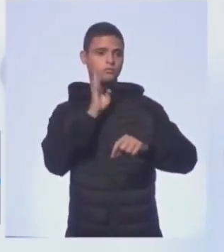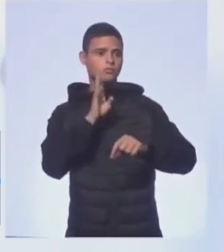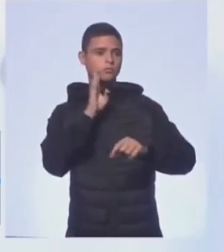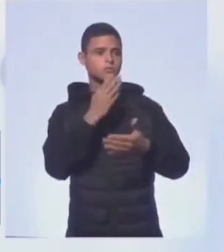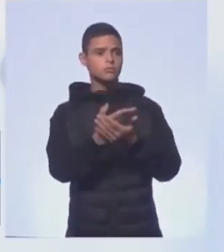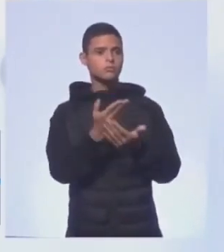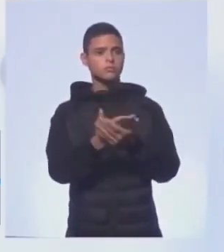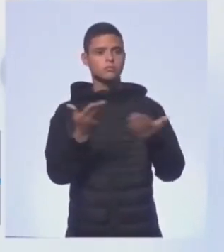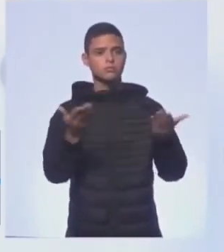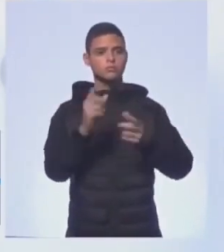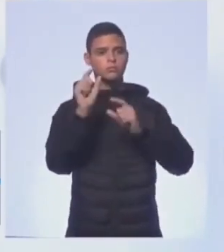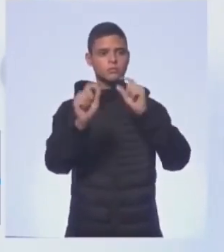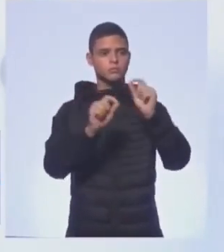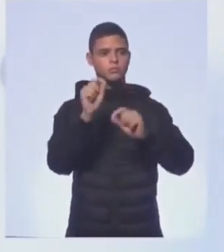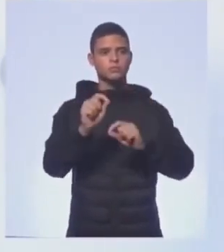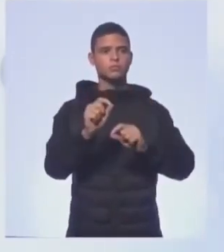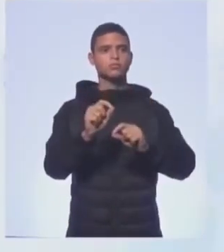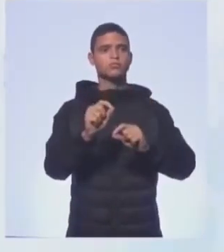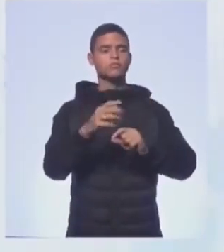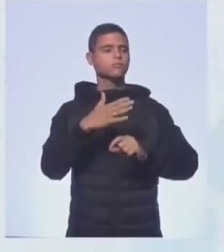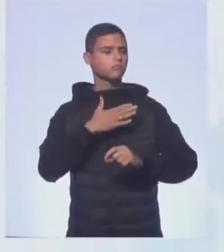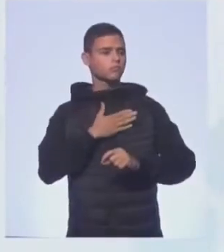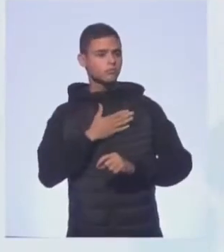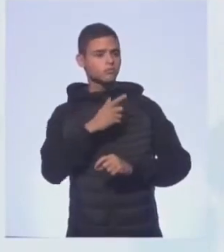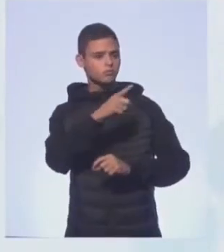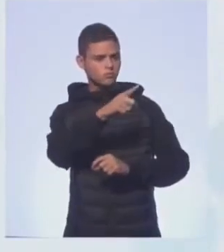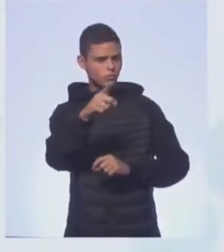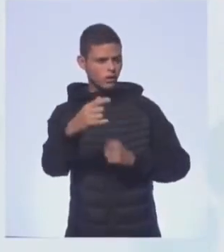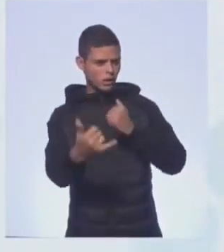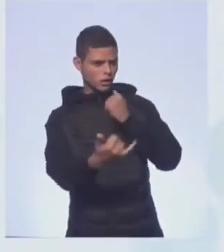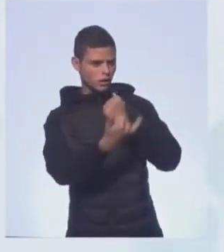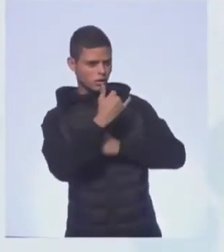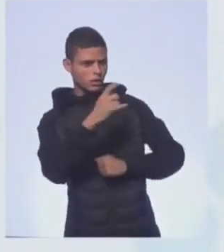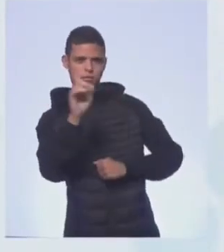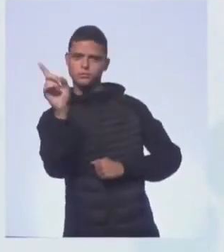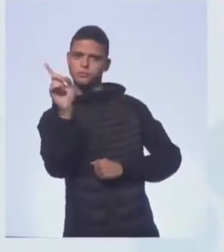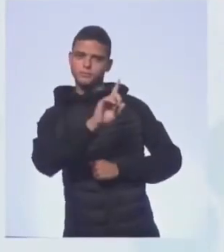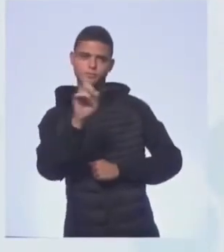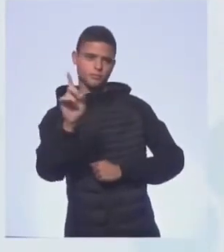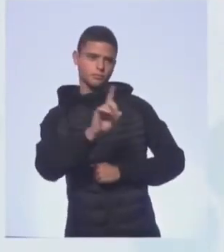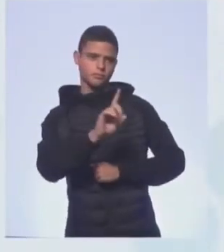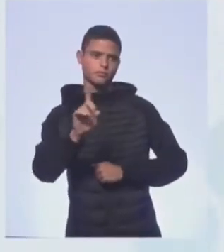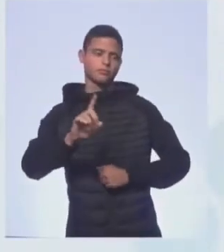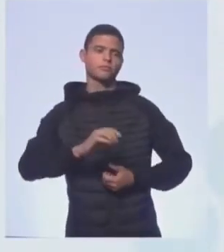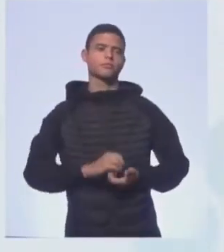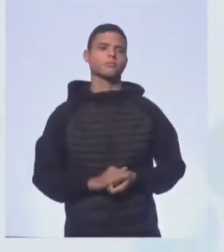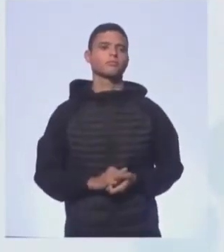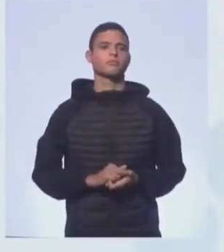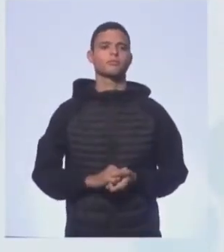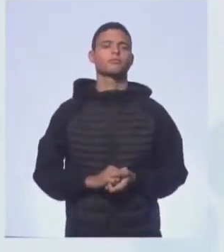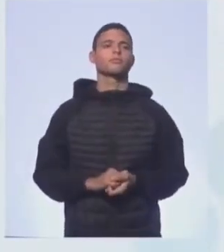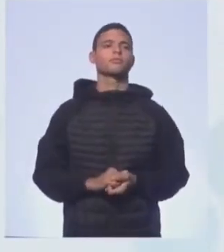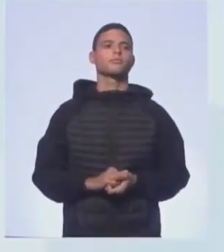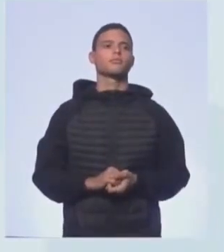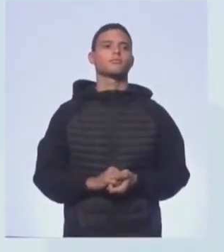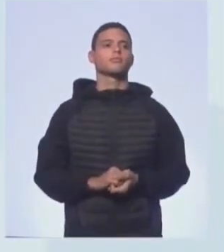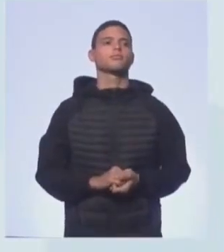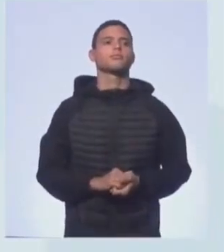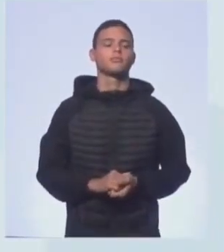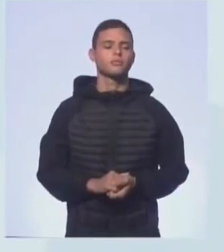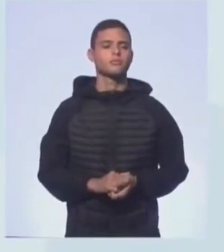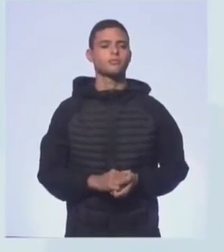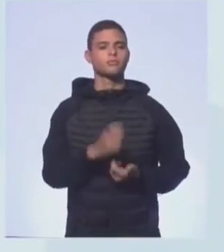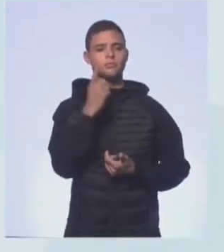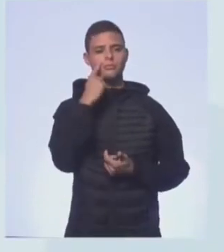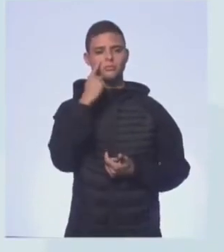é A Mim Você Não Engana, tá aí na tela. A Mim Você Não Engana, o título é bem sugestivo. Vamos lá então ver o que tem